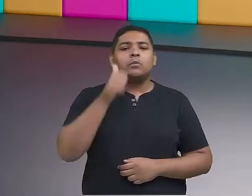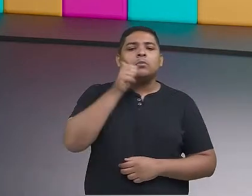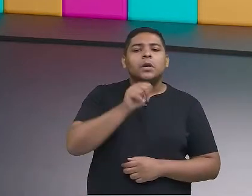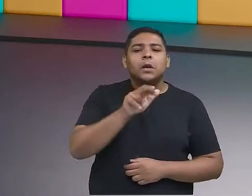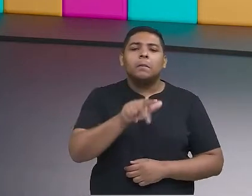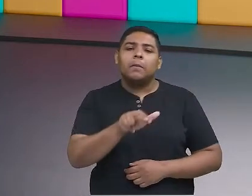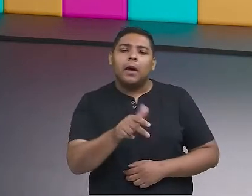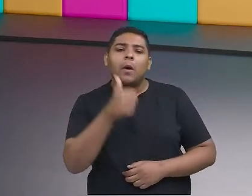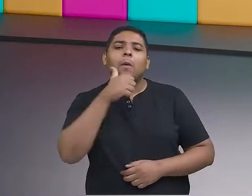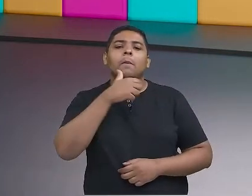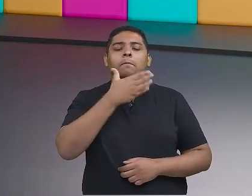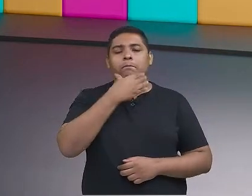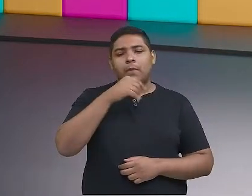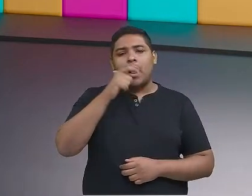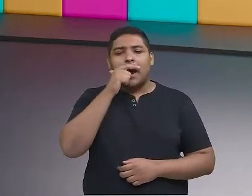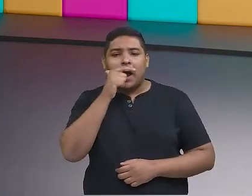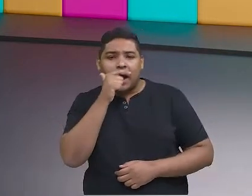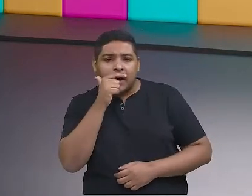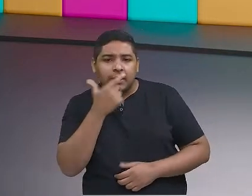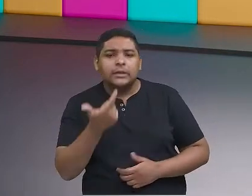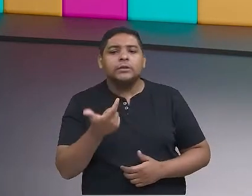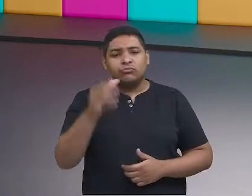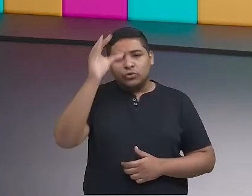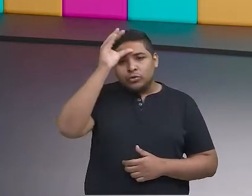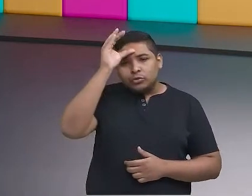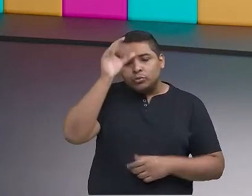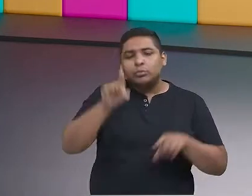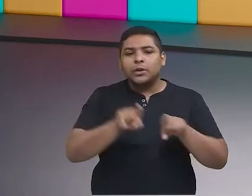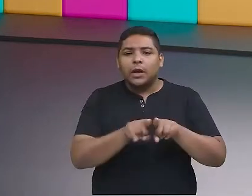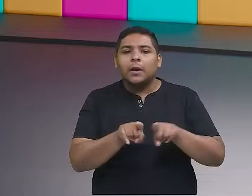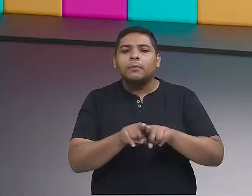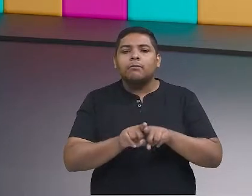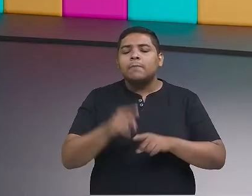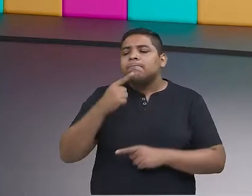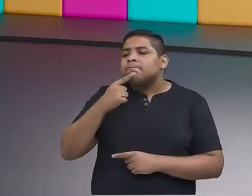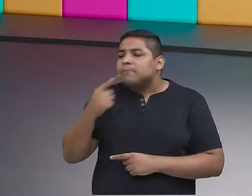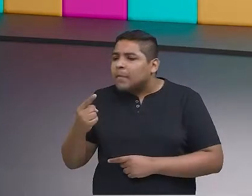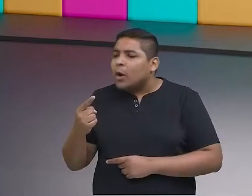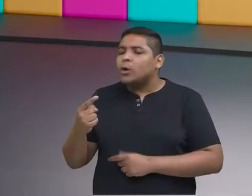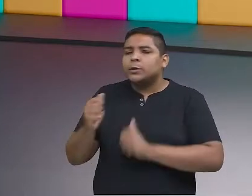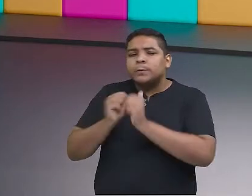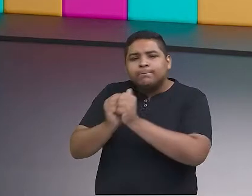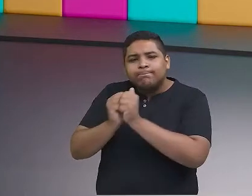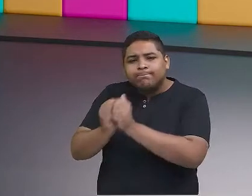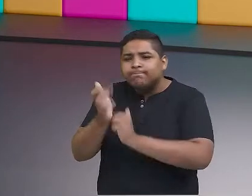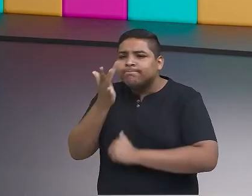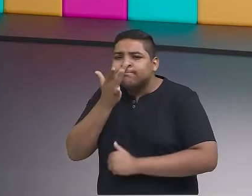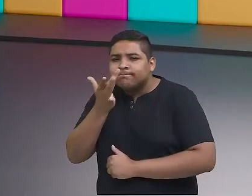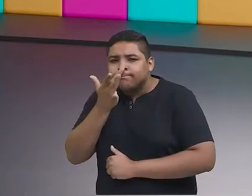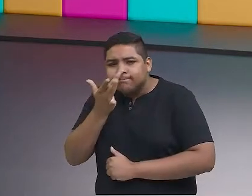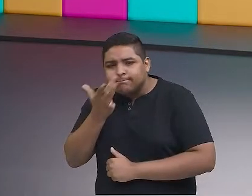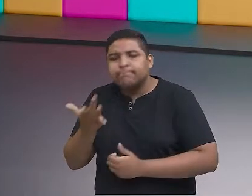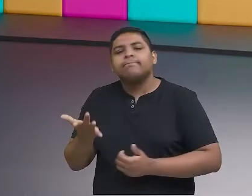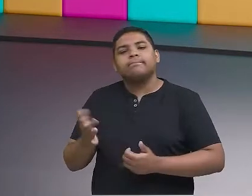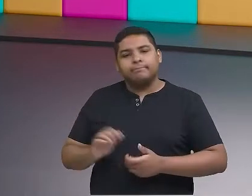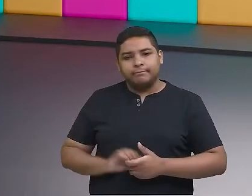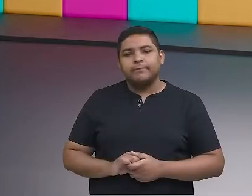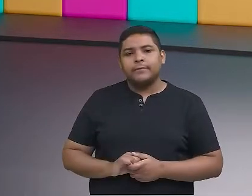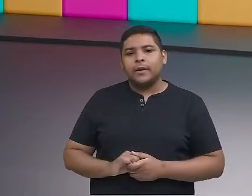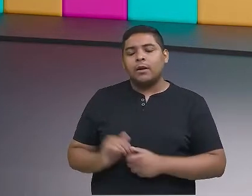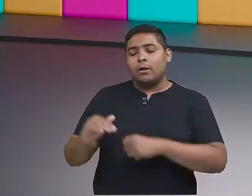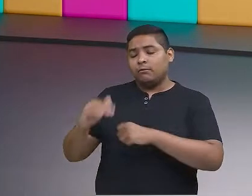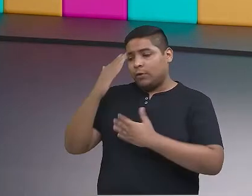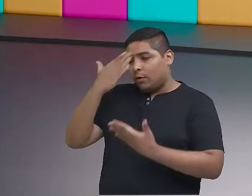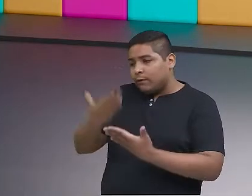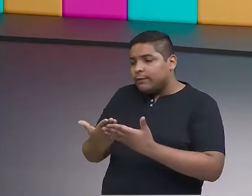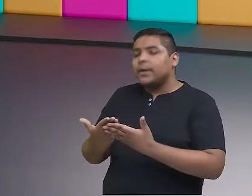os pais, tio, alguém que é muito próximo de você, que você confia para conversar